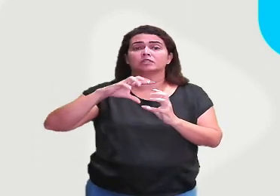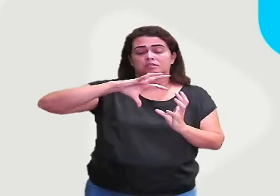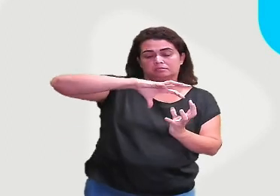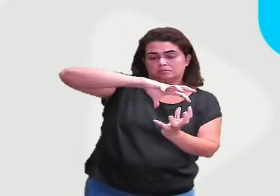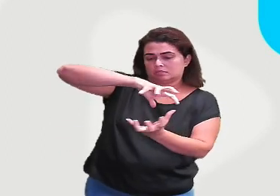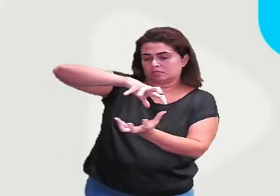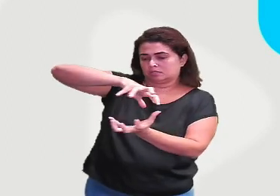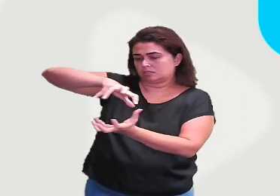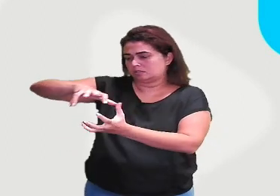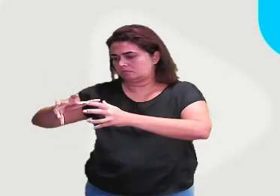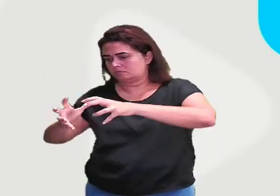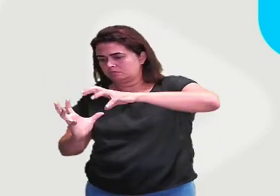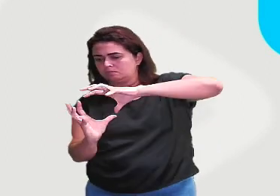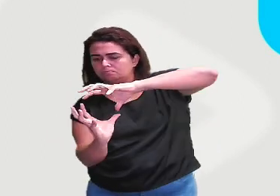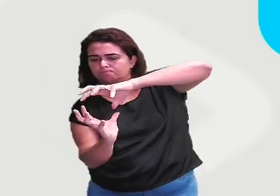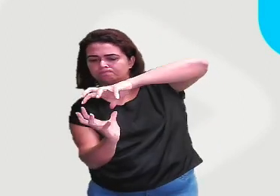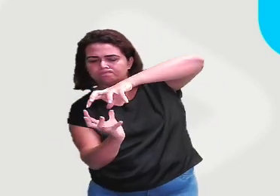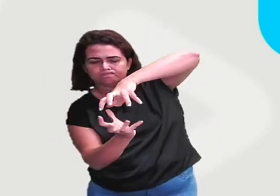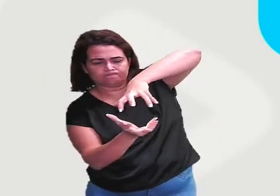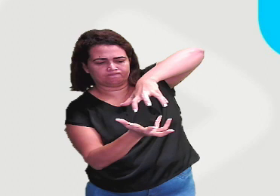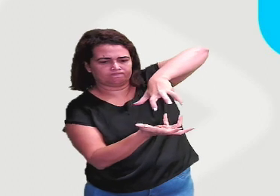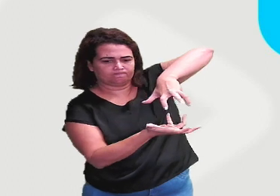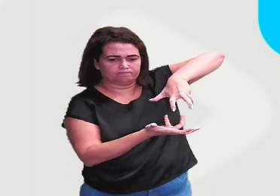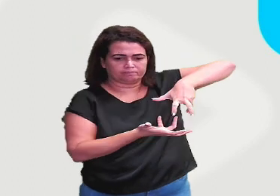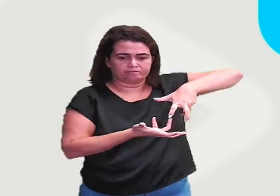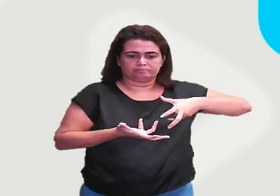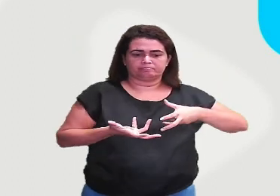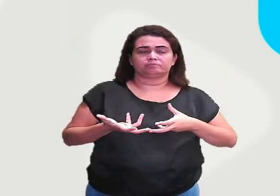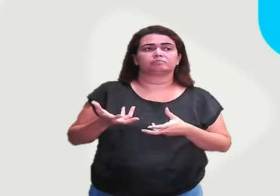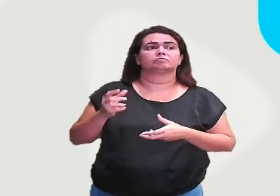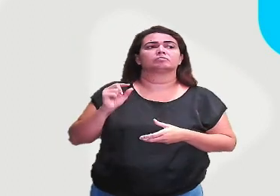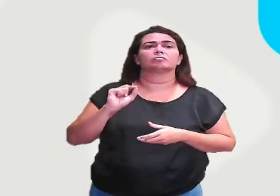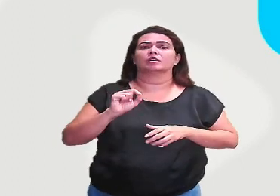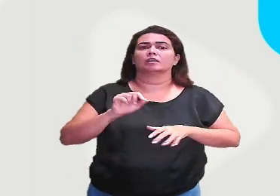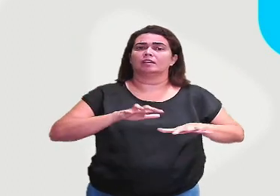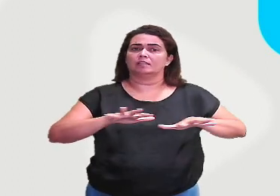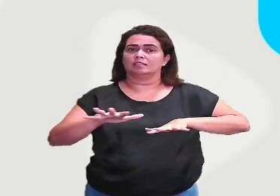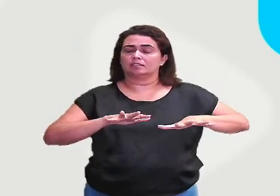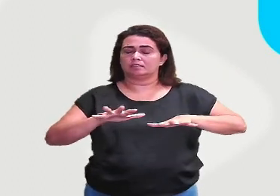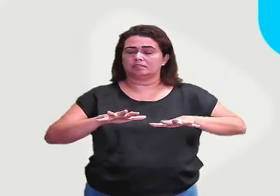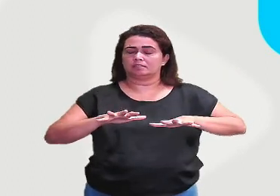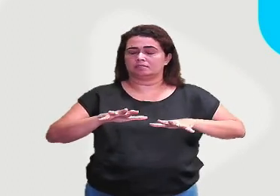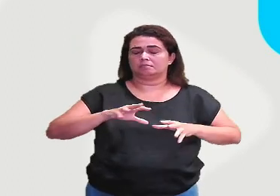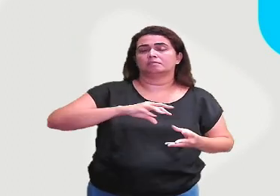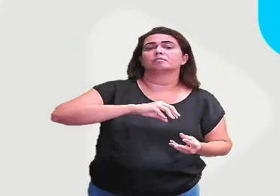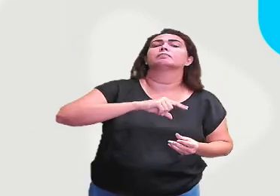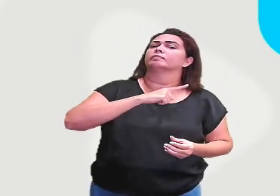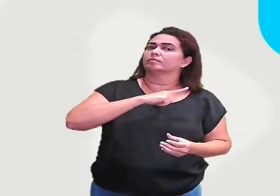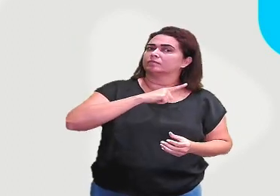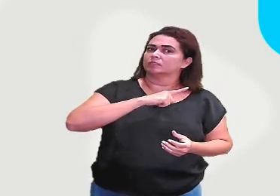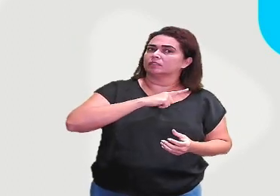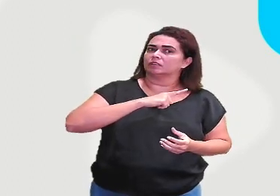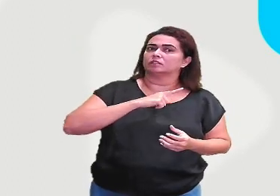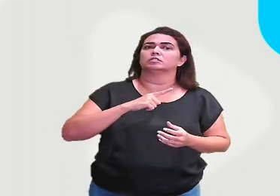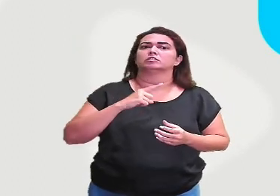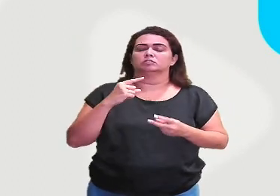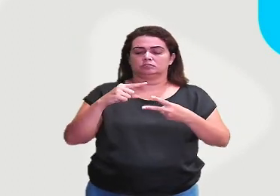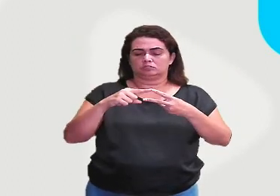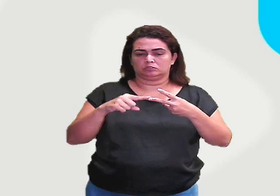superfície terrestre. Então, a Terra, ela realiza diversos movimentos, né? Mas nós vamos nos concentrar em